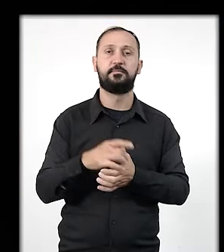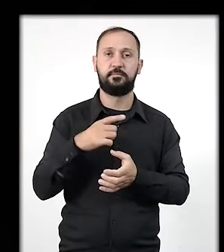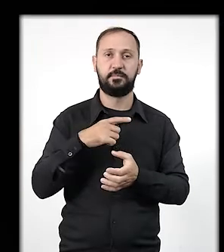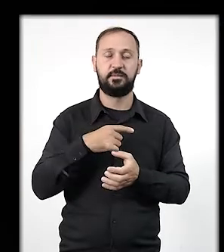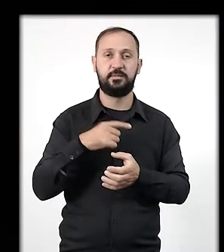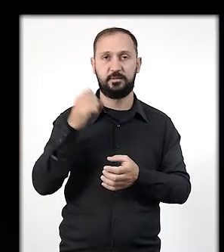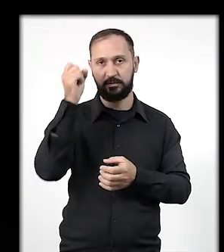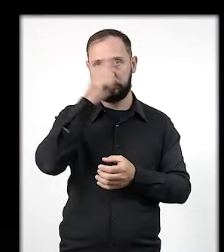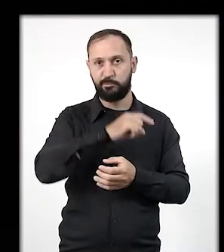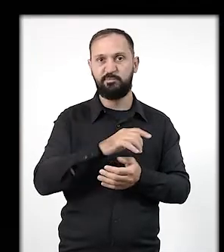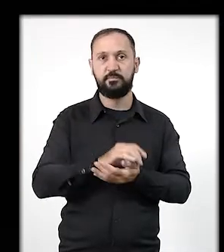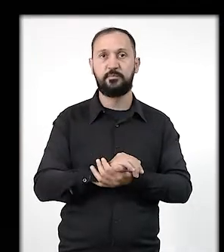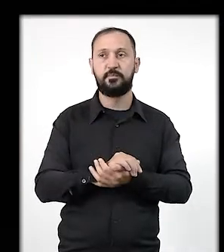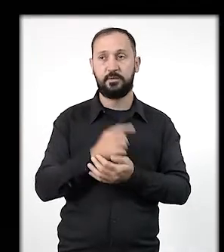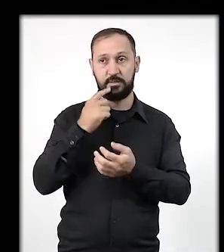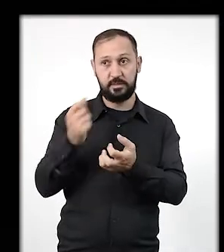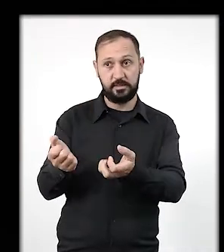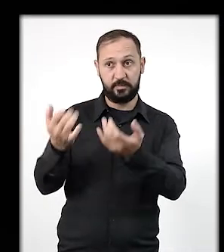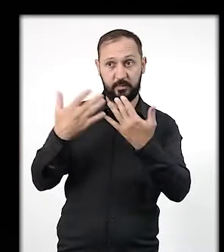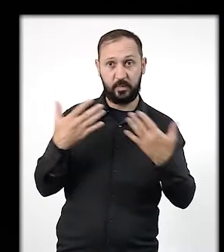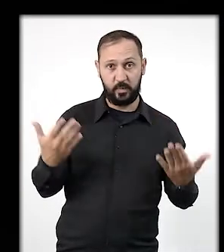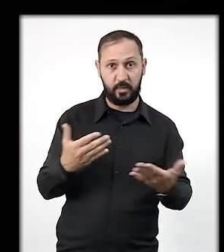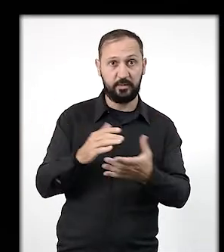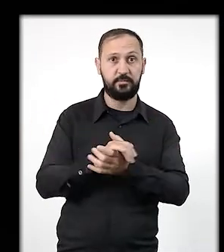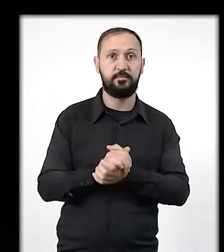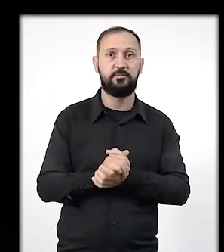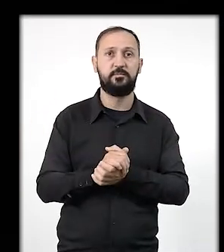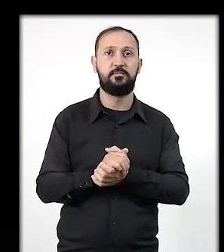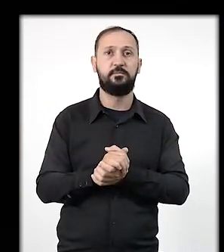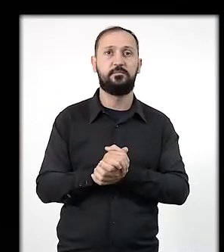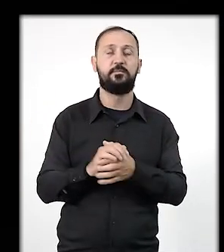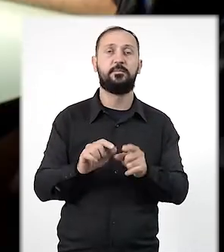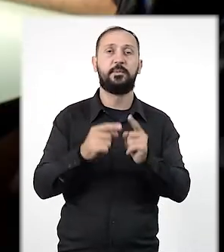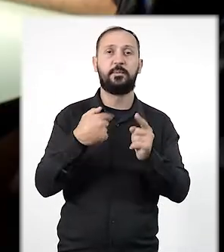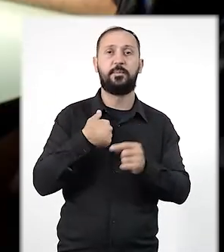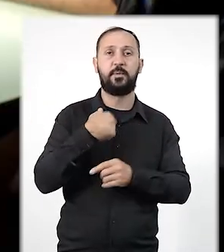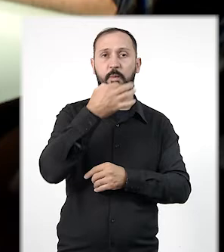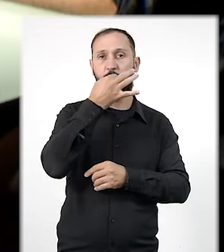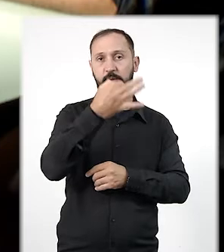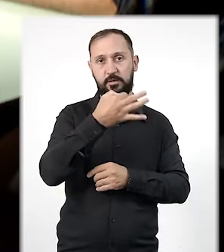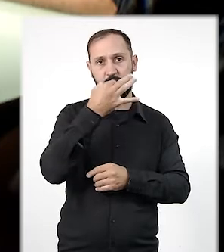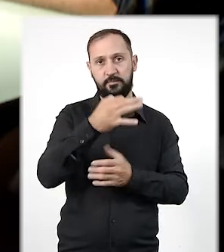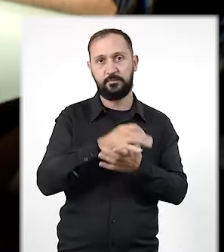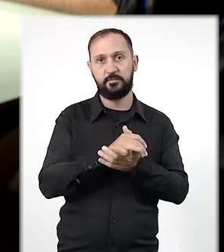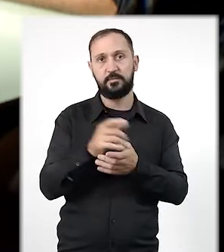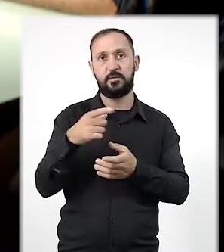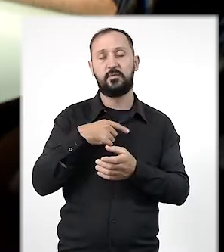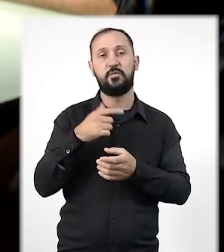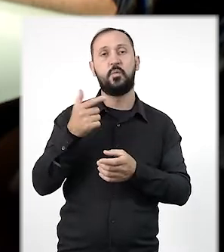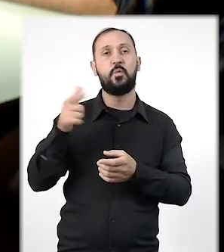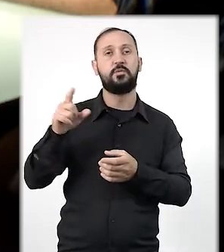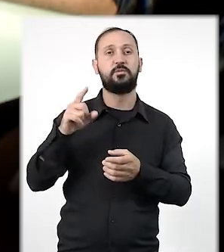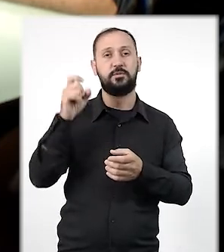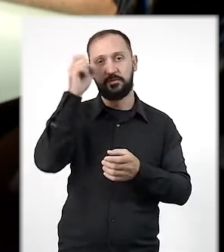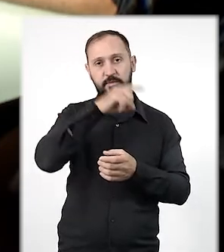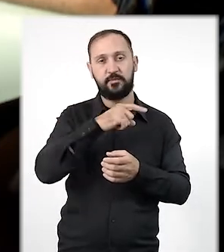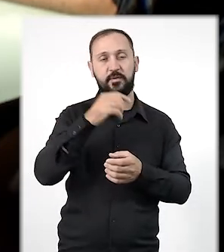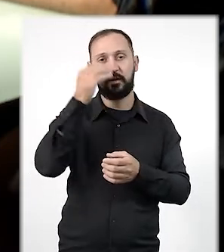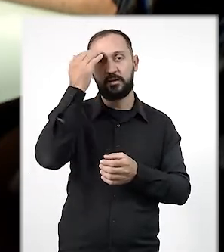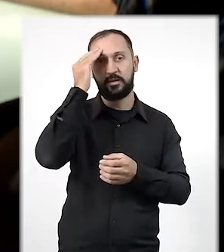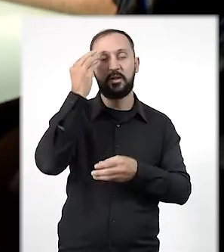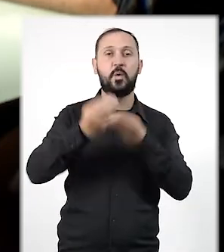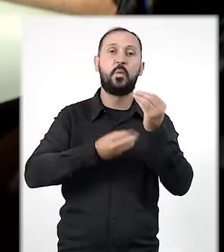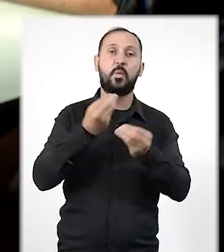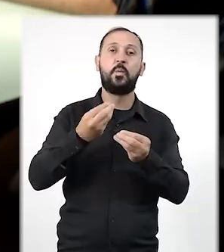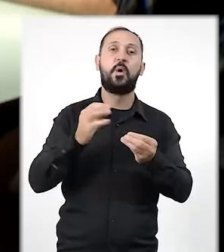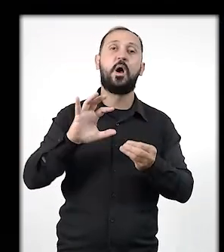esse desafio que você acabou de explicar para a gente, mas do meu ponto de vista, você teve um outro desafio que foi tentar